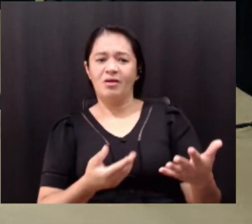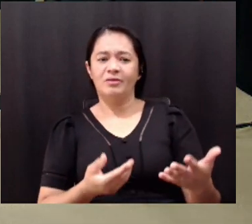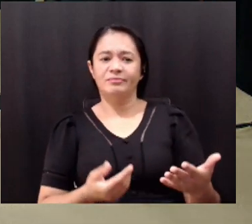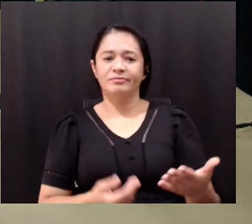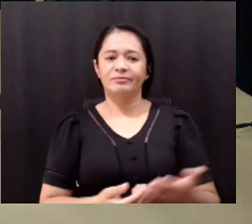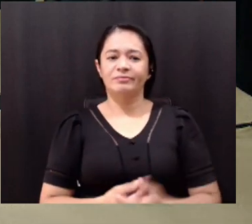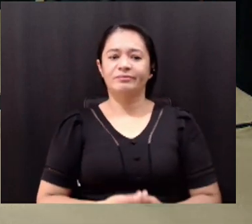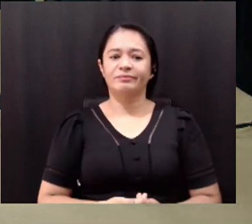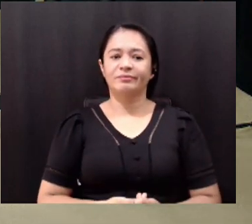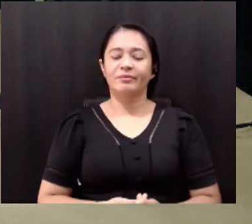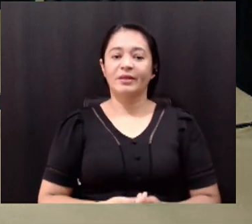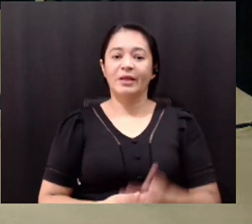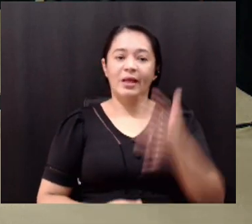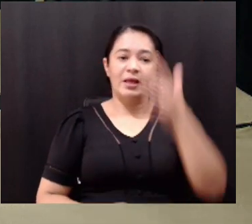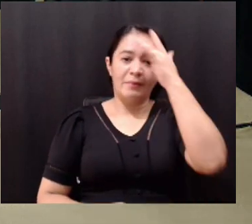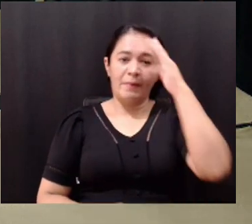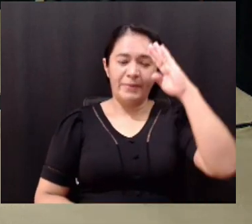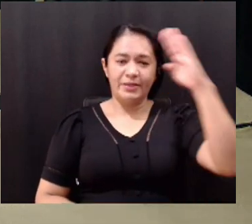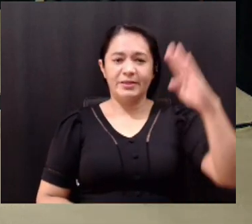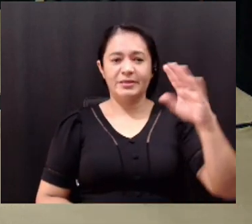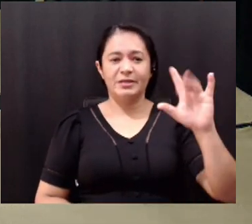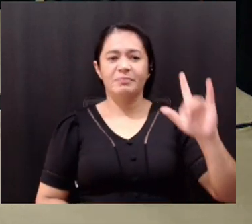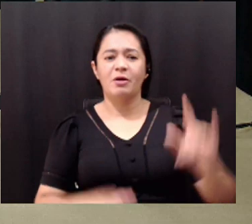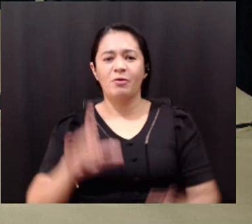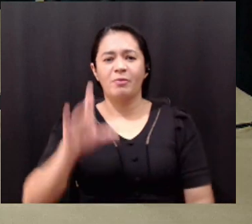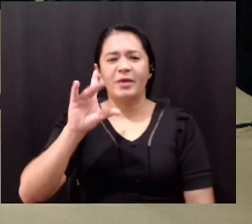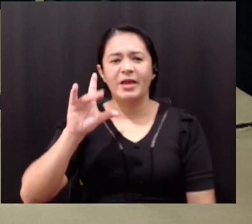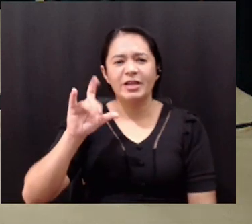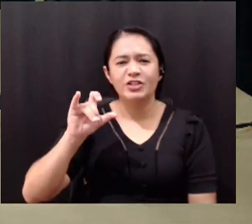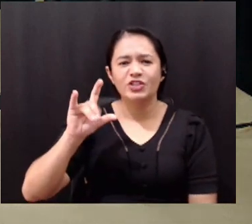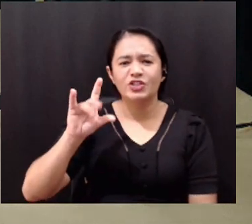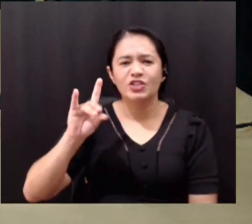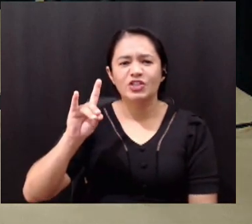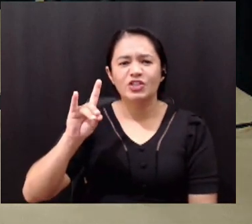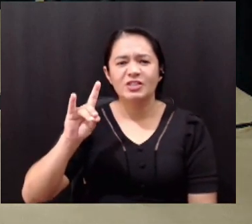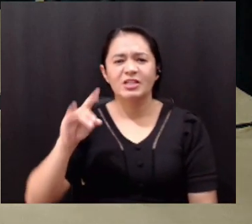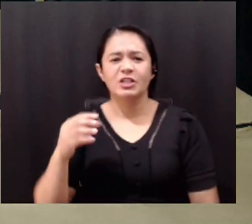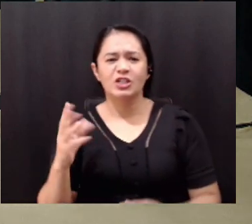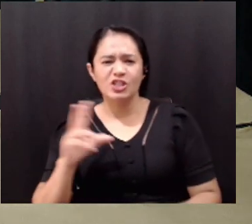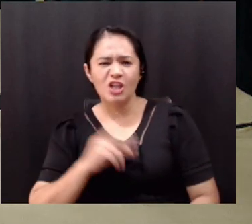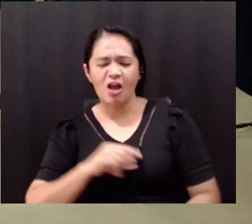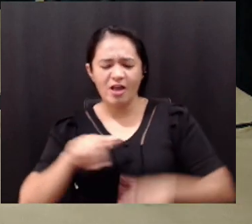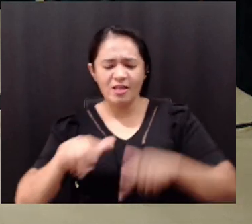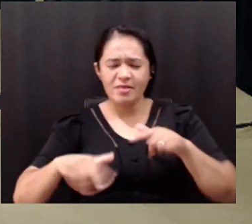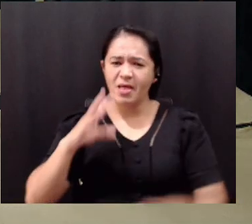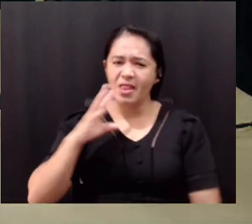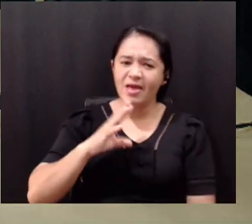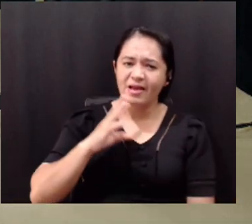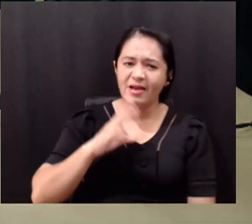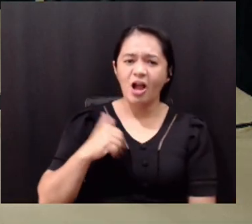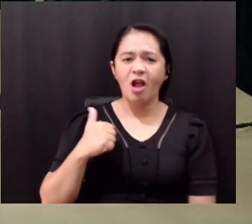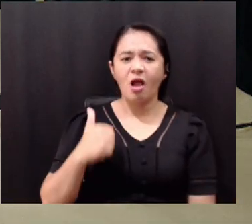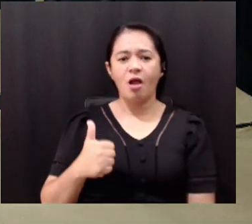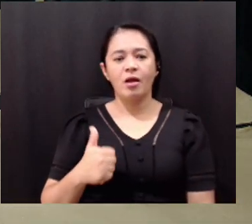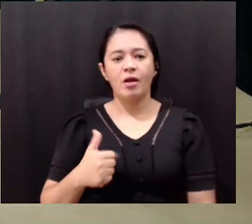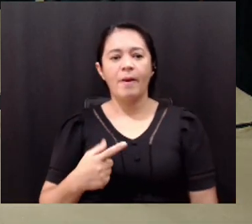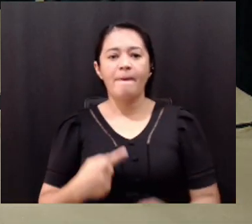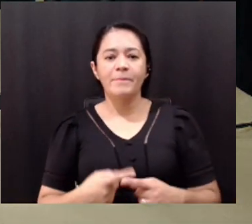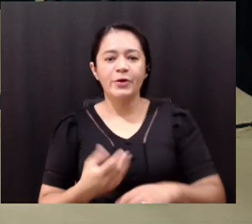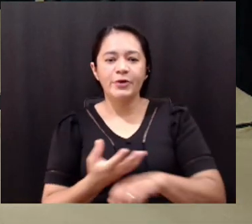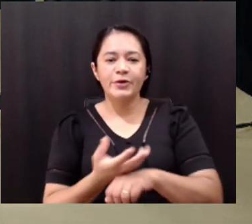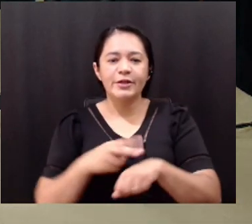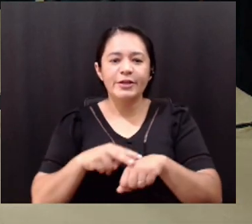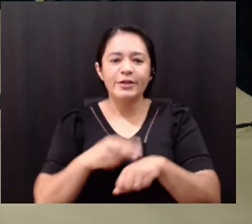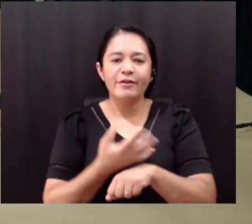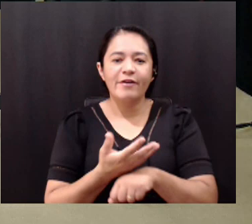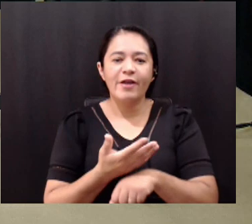nesses LinkedIn e tal, né? A pessoa fala, nossa, olha só que trabalho legal, poxa vida, mas por que a grama do vizinho sempre é mais outra verde? Empresa né? É muito melhor